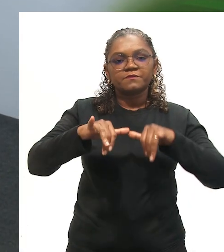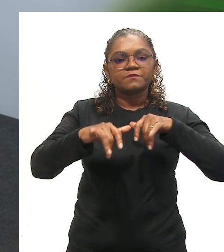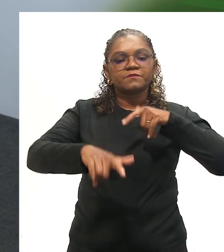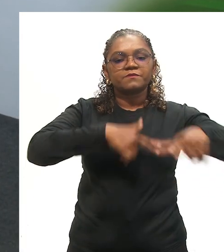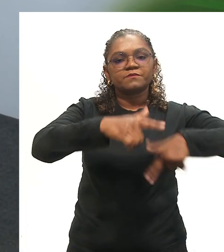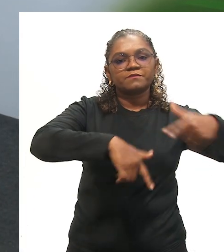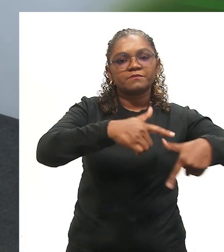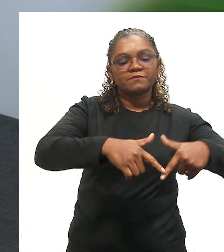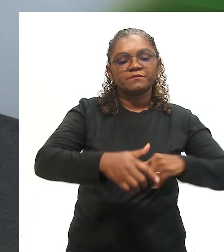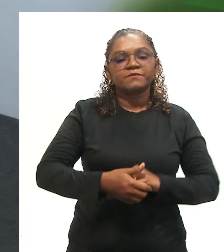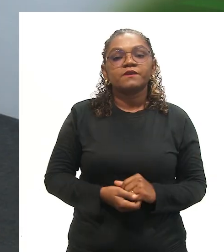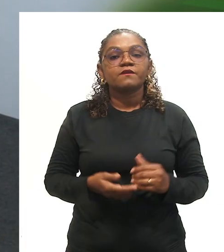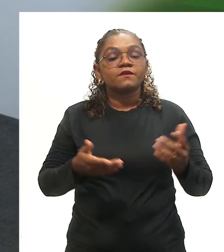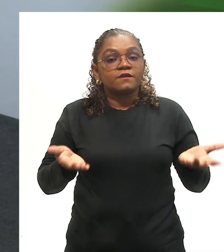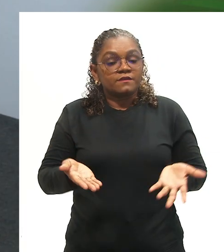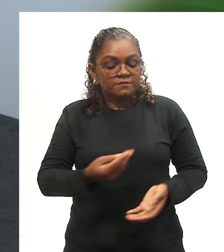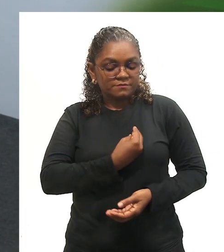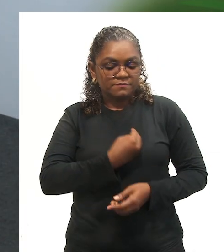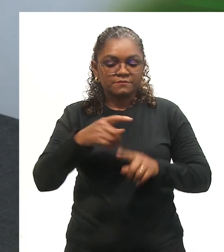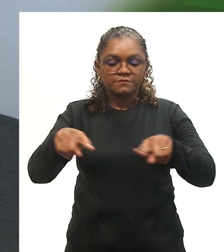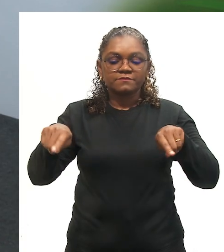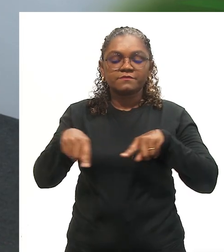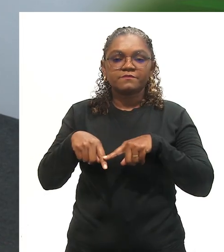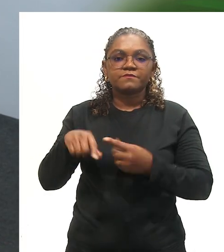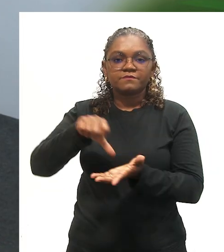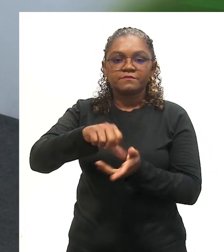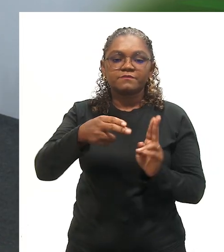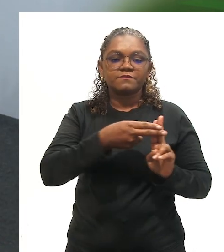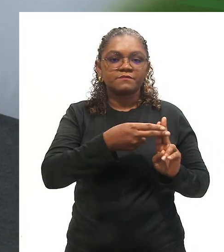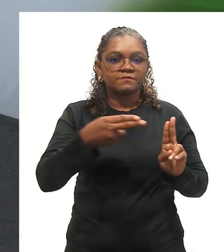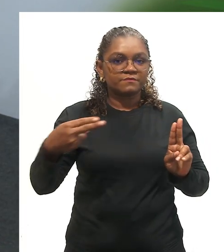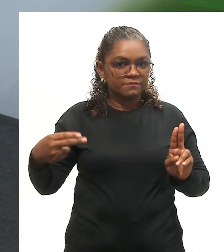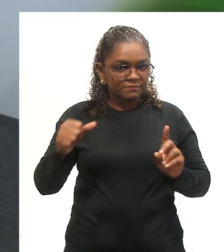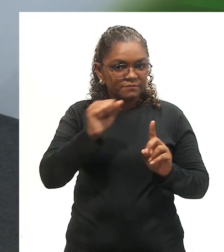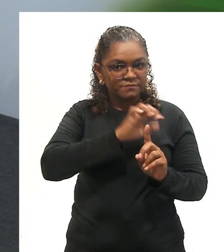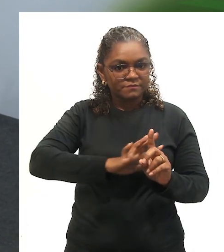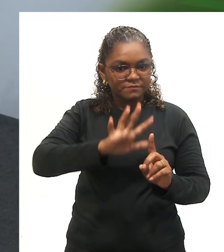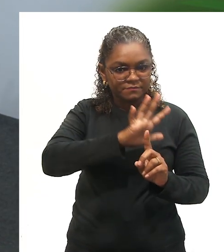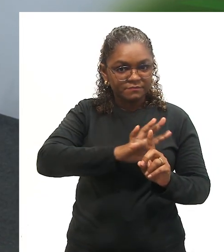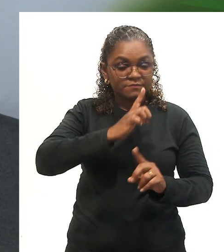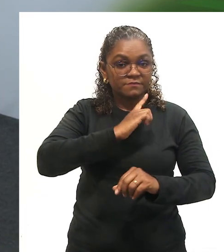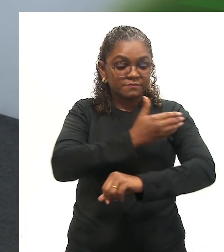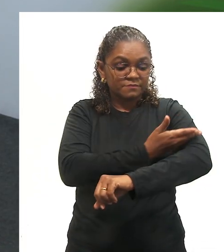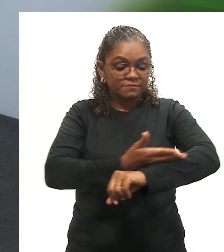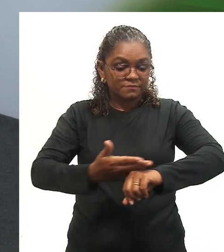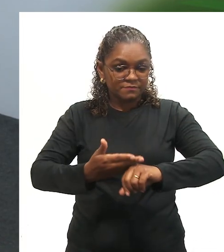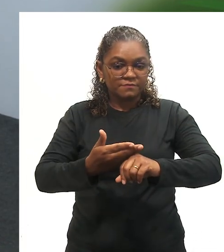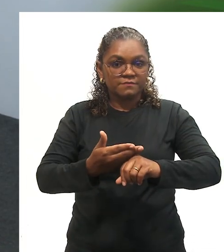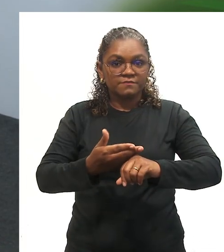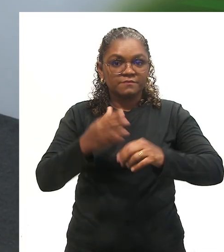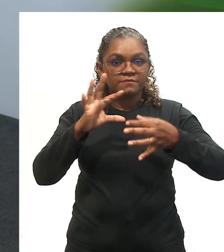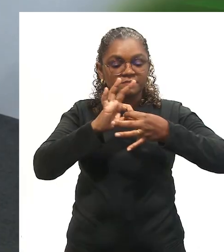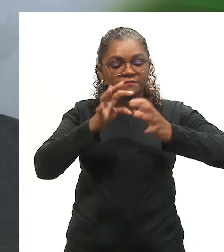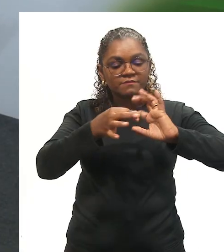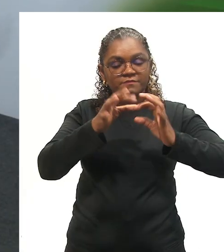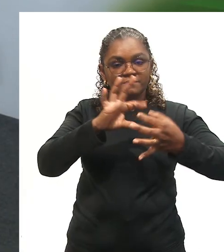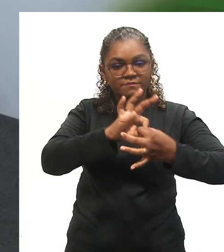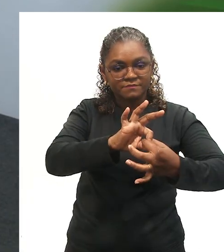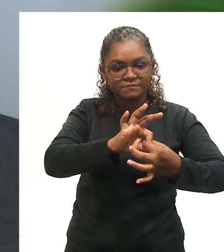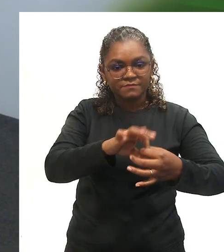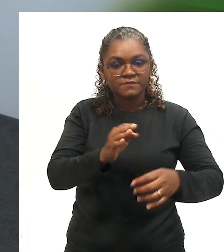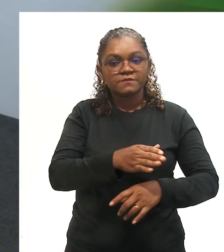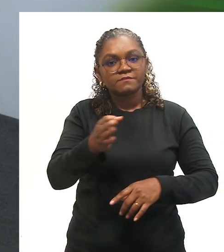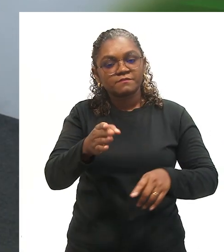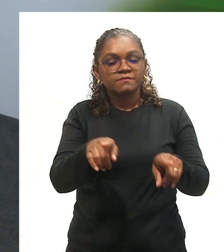estúdio de gravação do IFRO, Campus Porto Velho, Zona Norte. E ao fundo tem uma tela branca com pontos conectados. Do meu